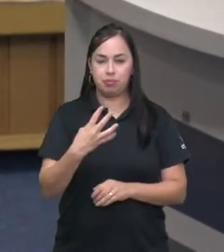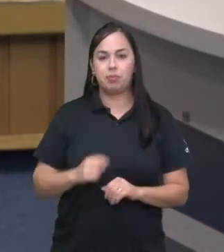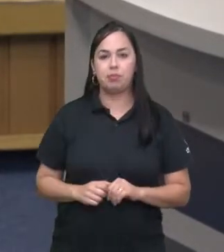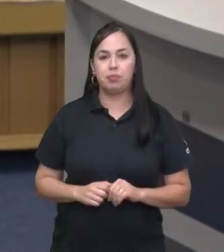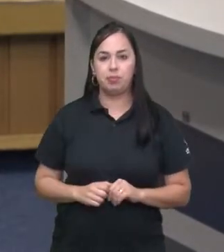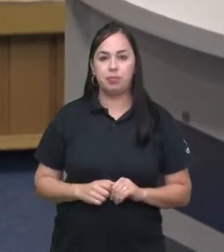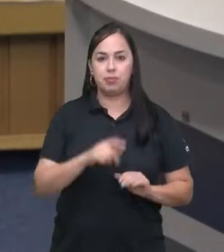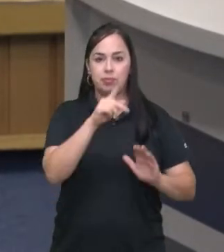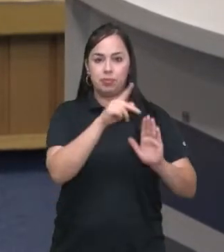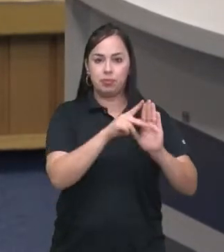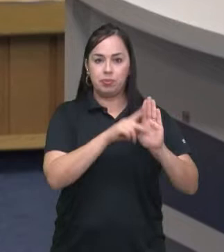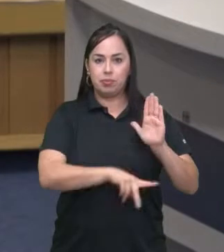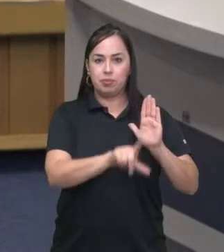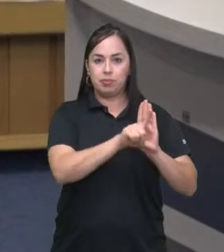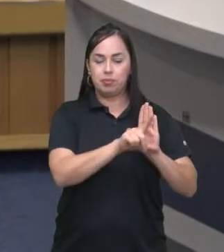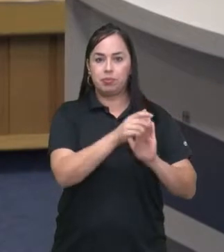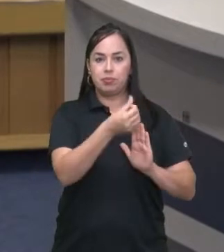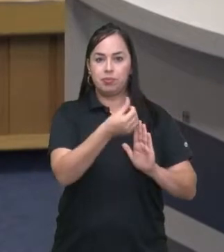1284/2021, projeto de lei